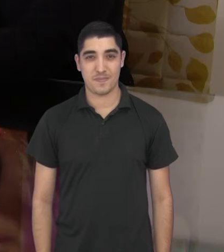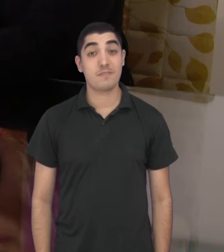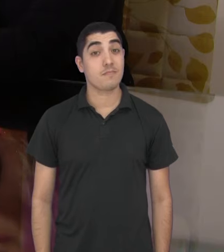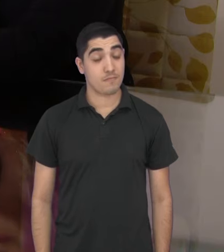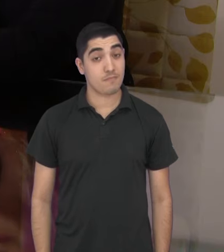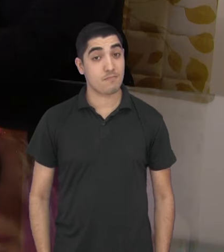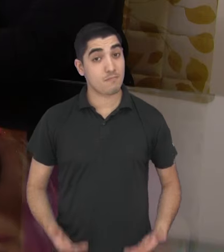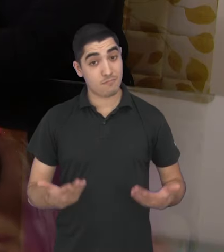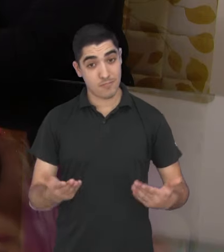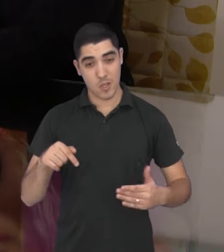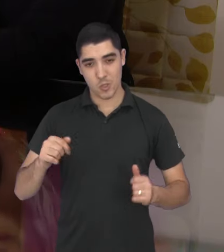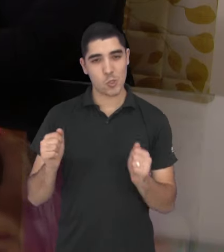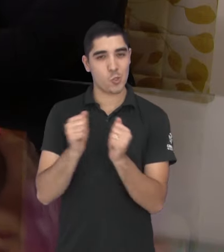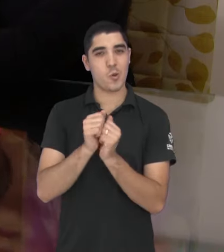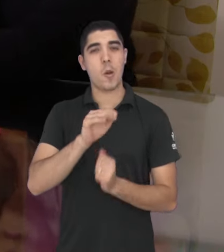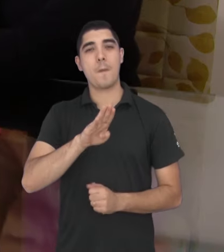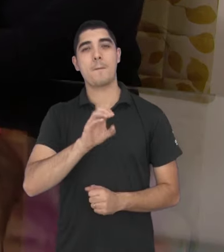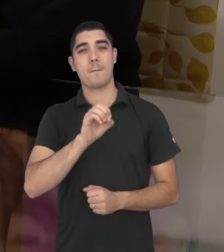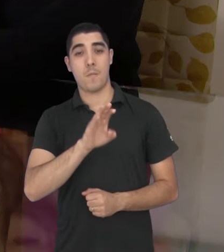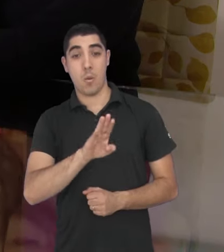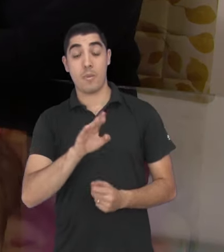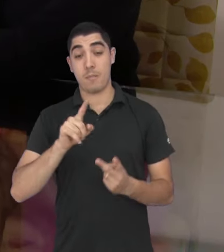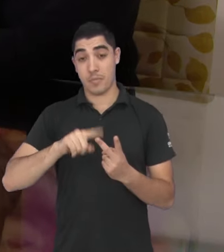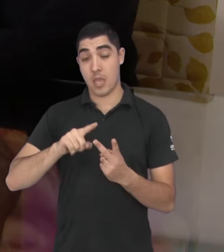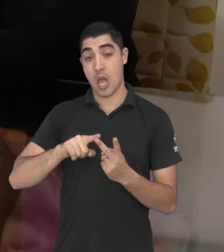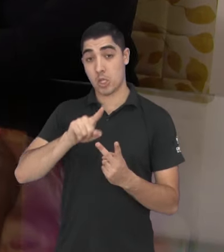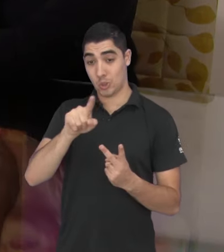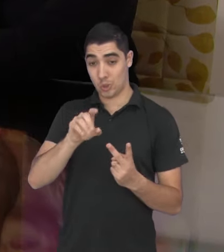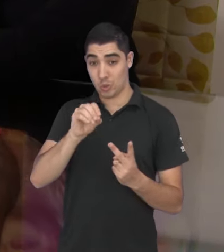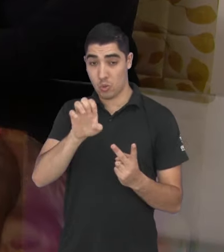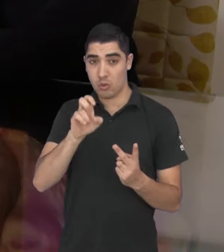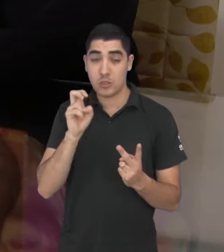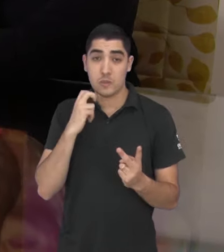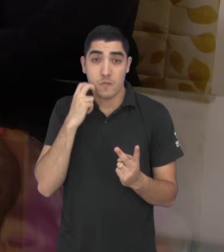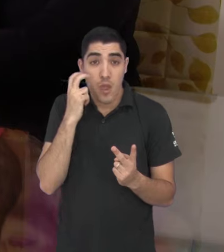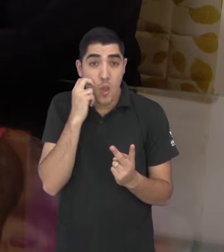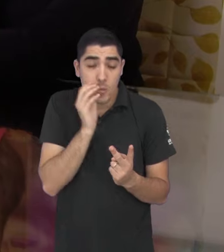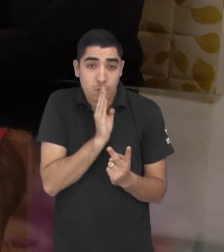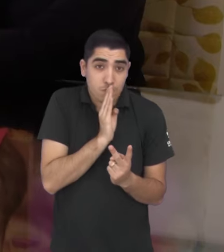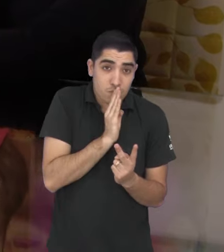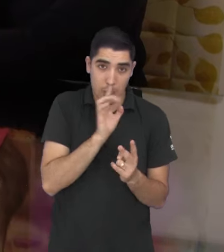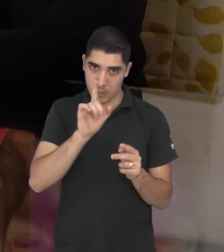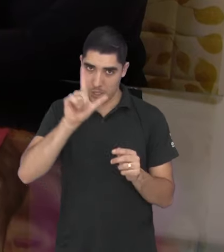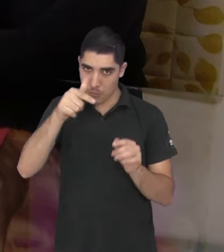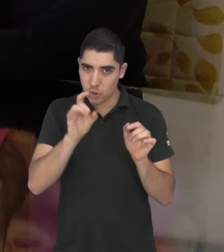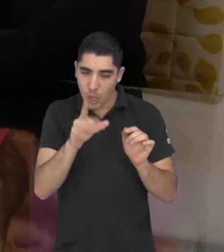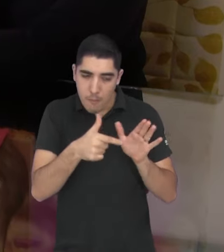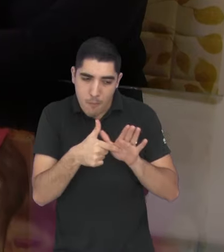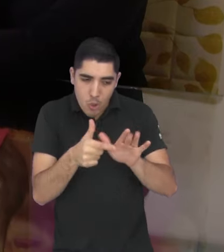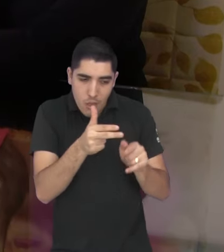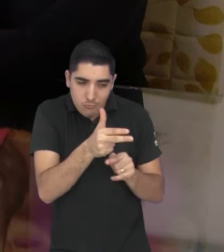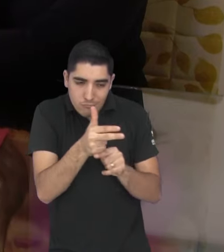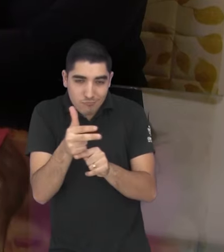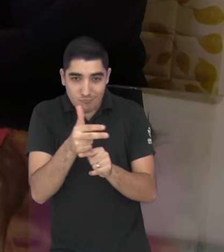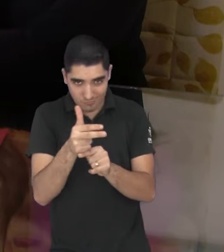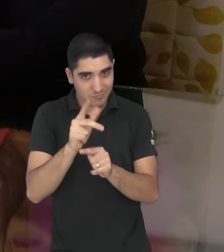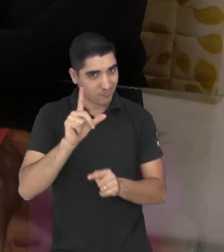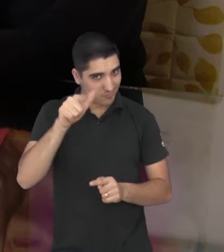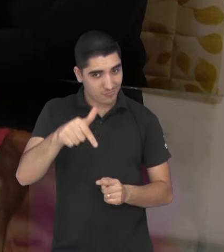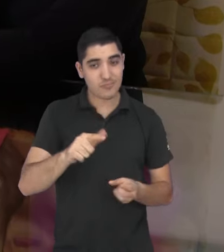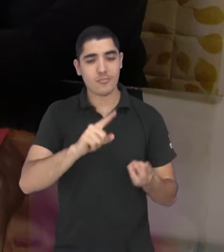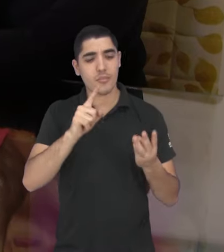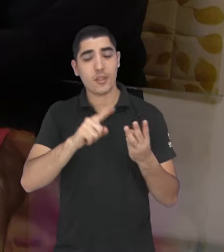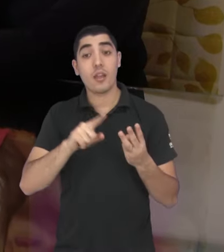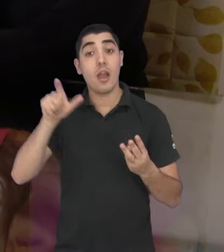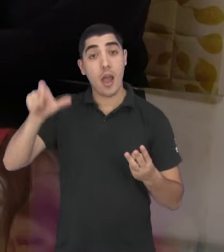Estamos aqui então com o senhor Bob. A Zoe tá tímida, não vai participar da gravação, mas vocês vão ver umas imagens dela aí durante a nossa conversa. E temos também